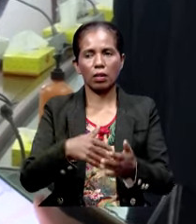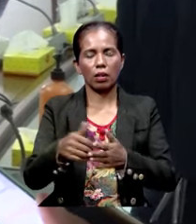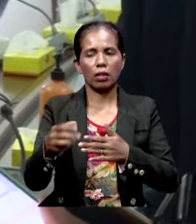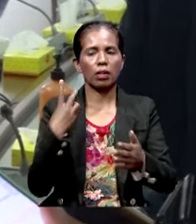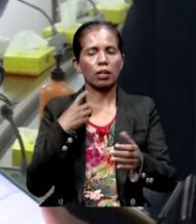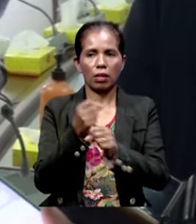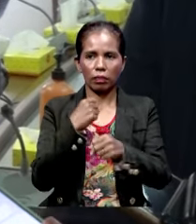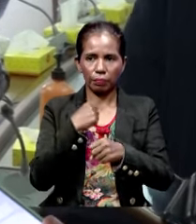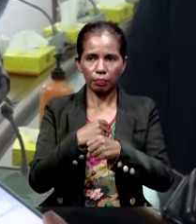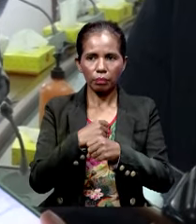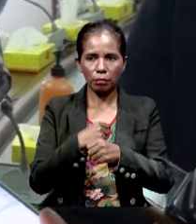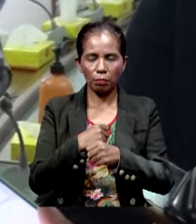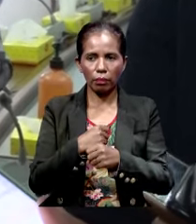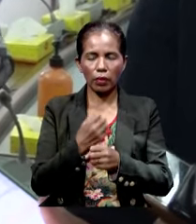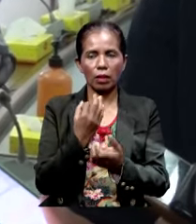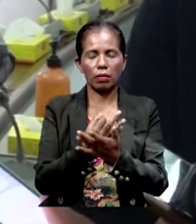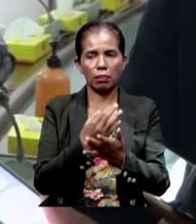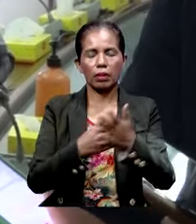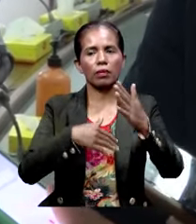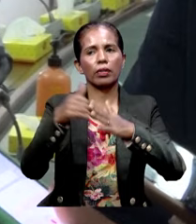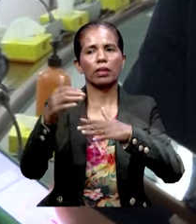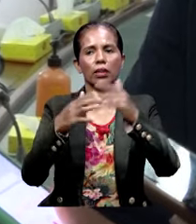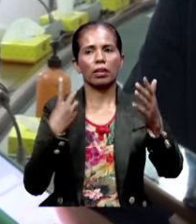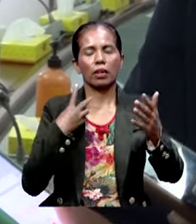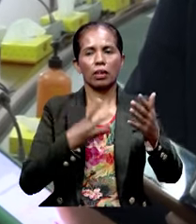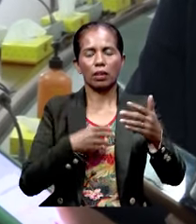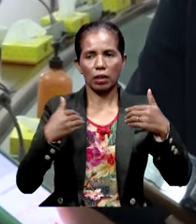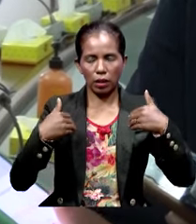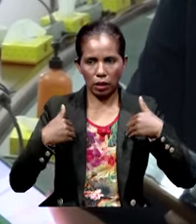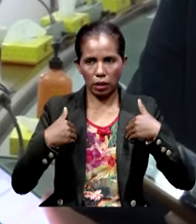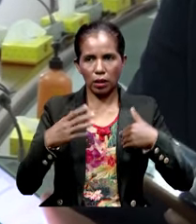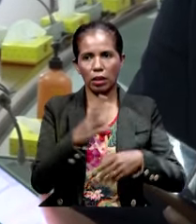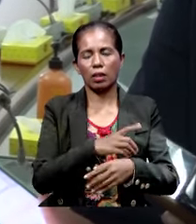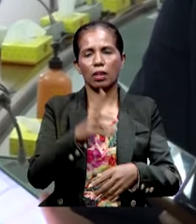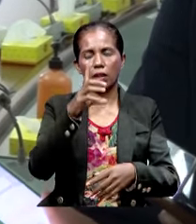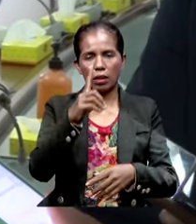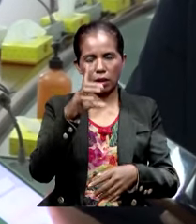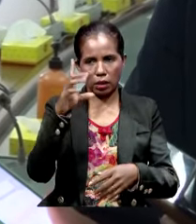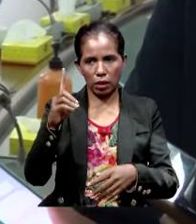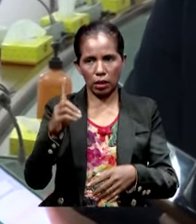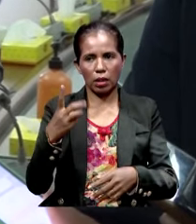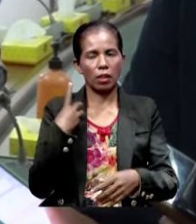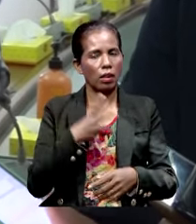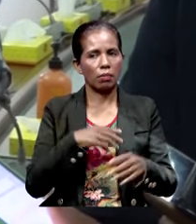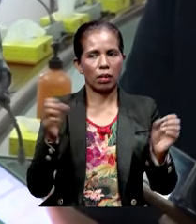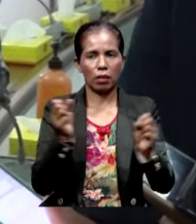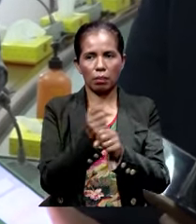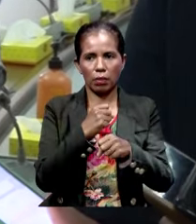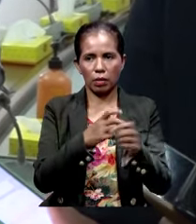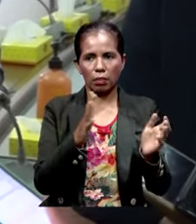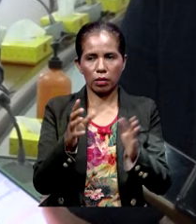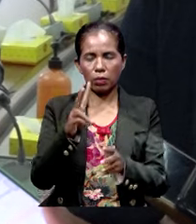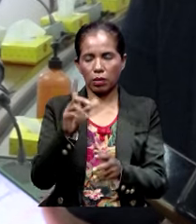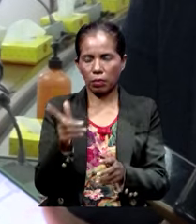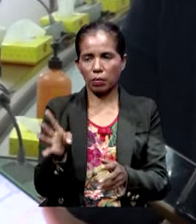ita halo orçamento para infraestrutura, ita tende aí a tiona DID. Então, DID a mila consegue preparar em